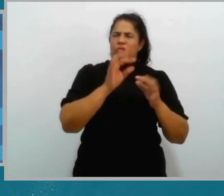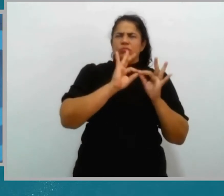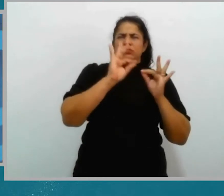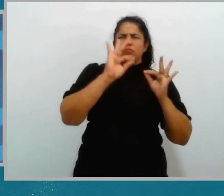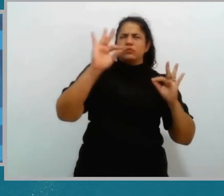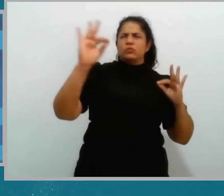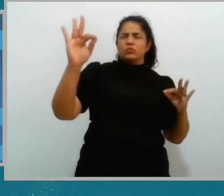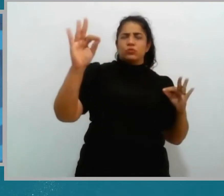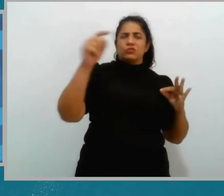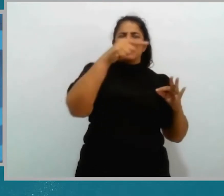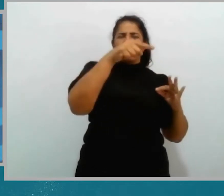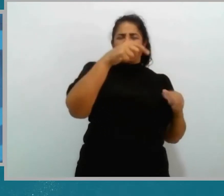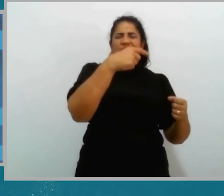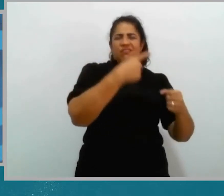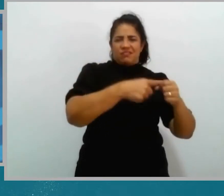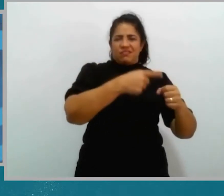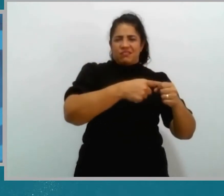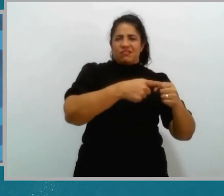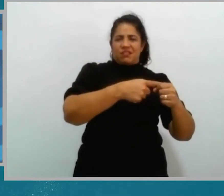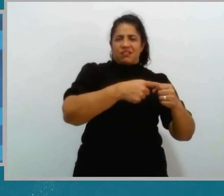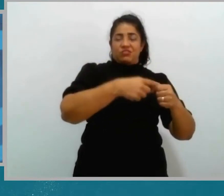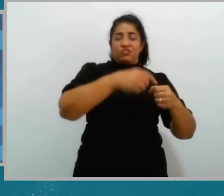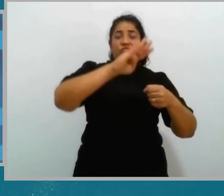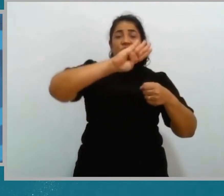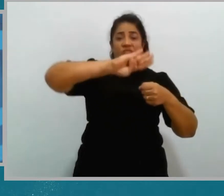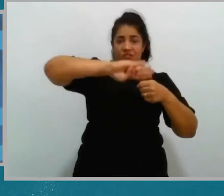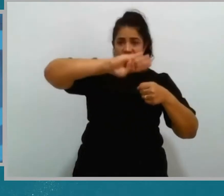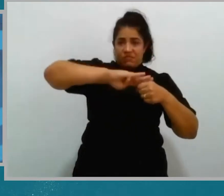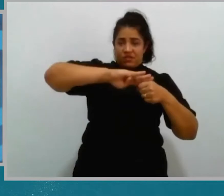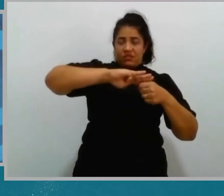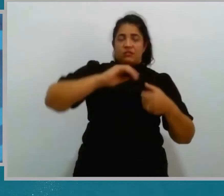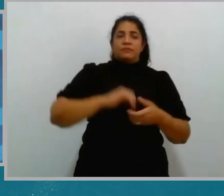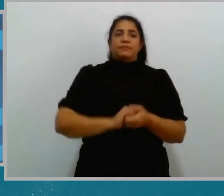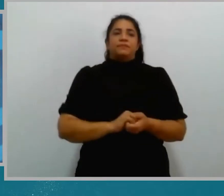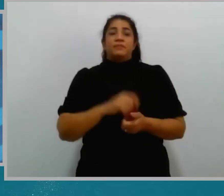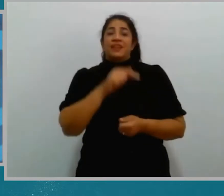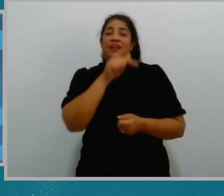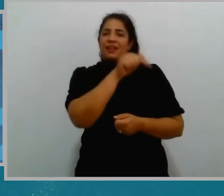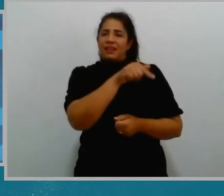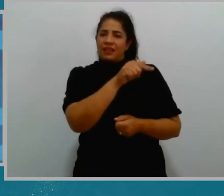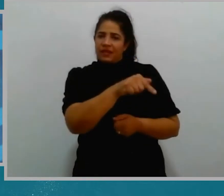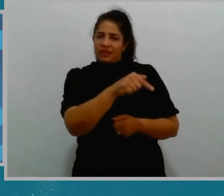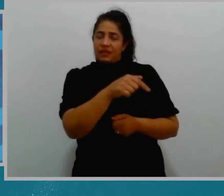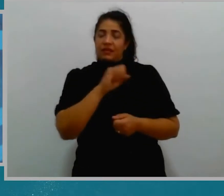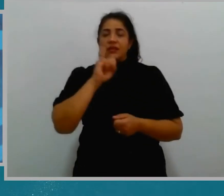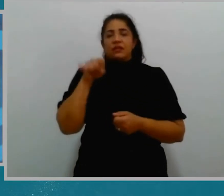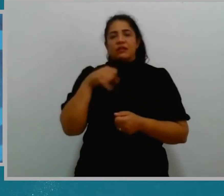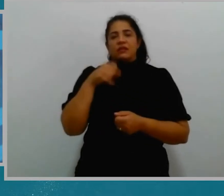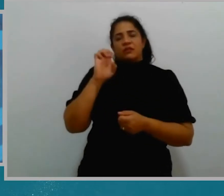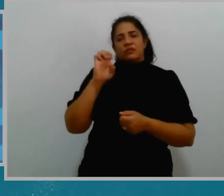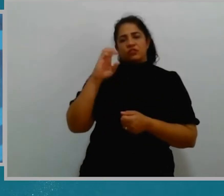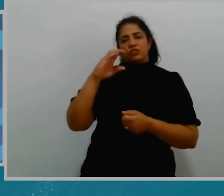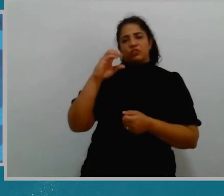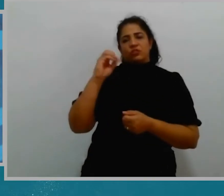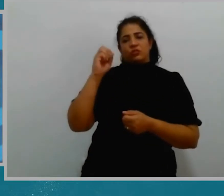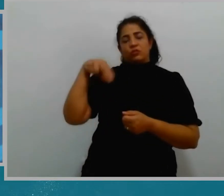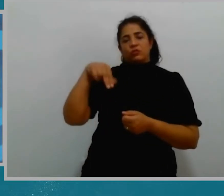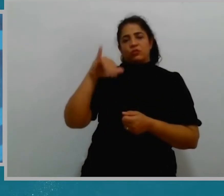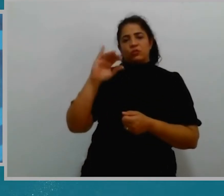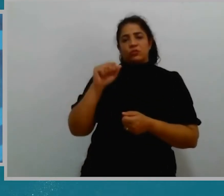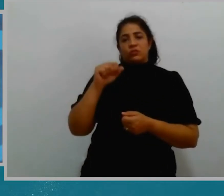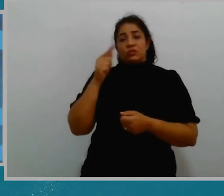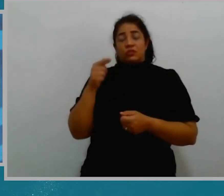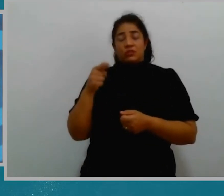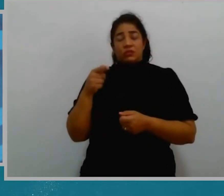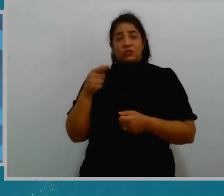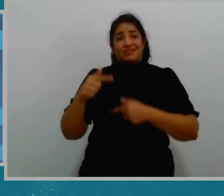Babilônia, Jeconias gerou a Salatiel. Então da linha de José, depois